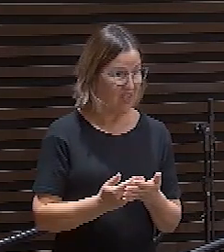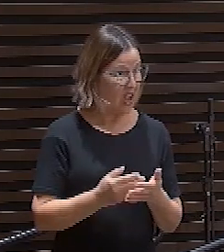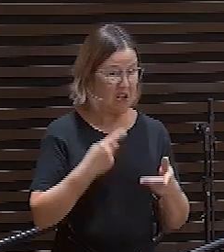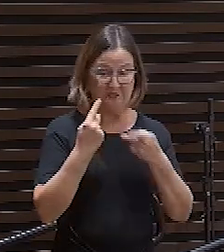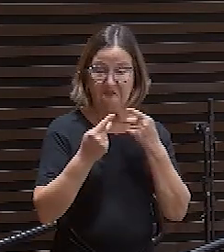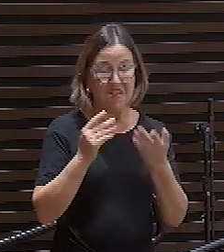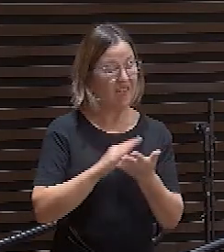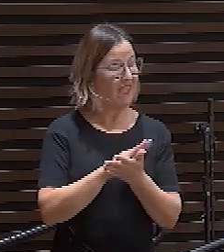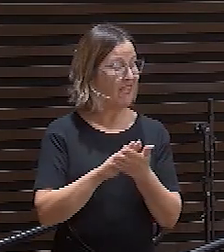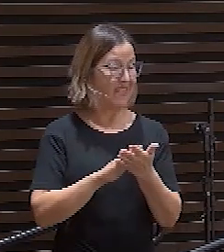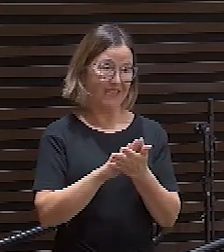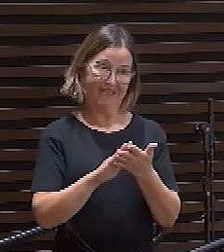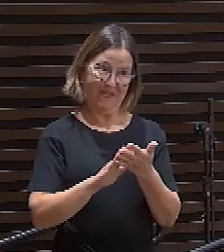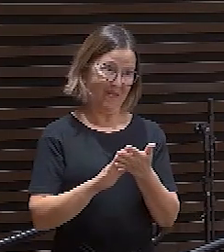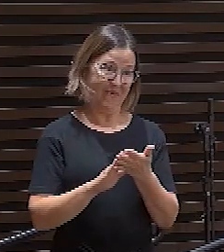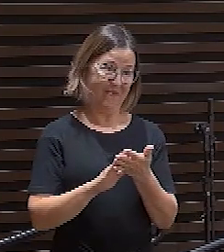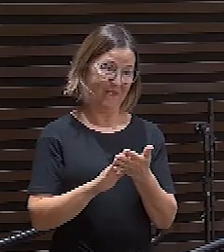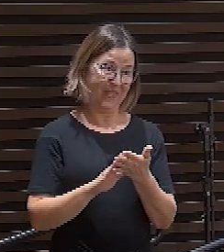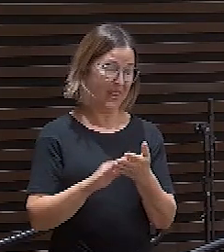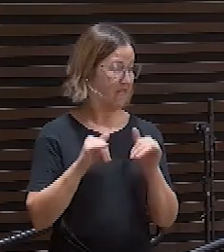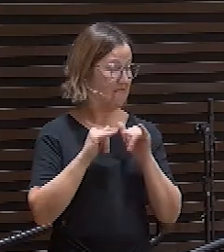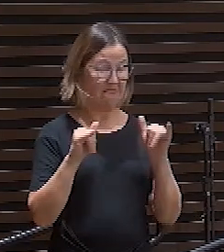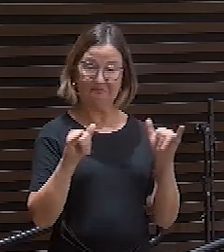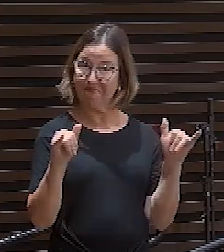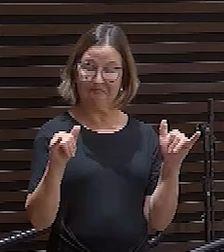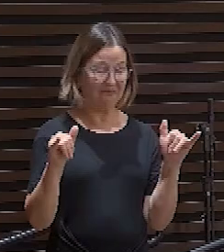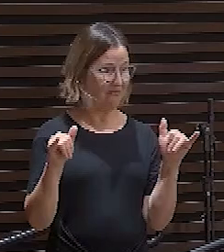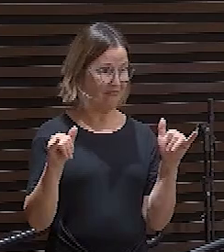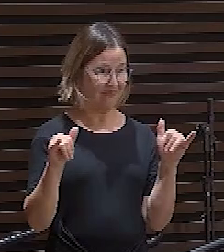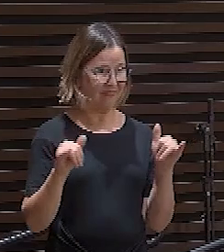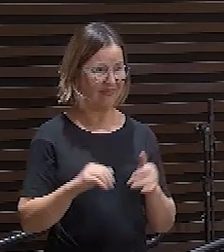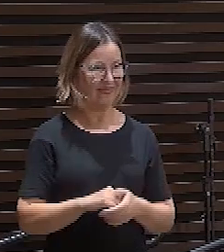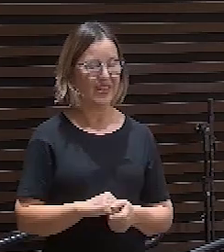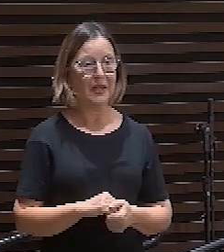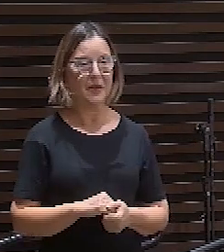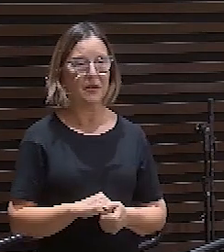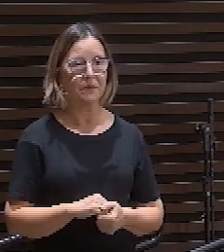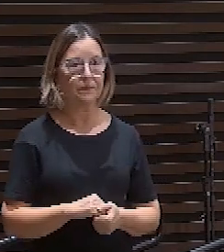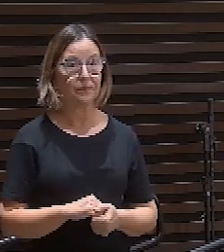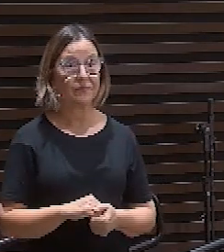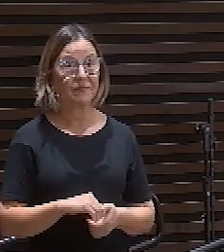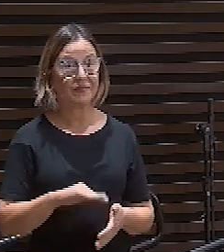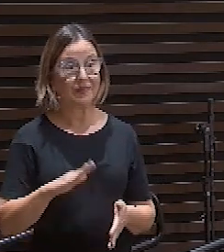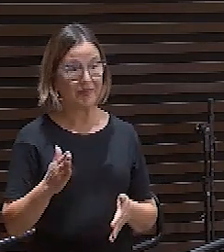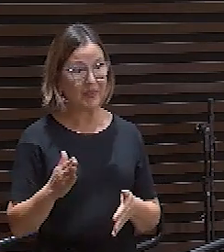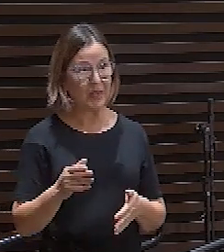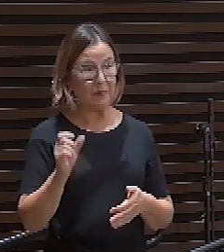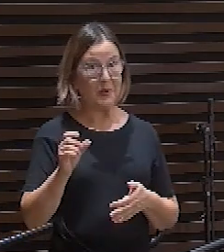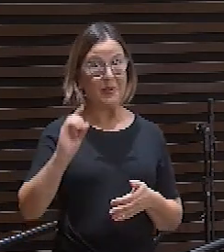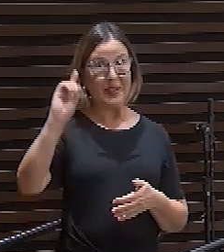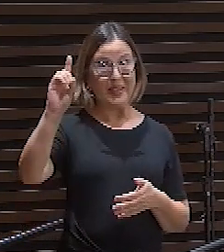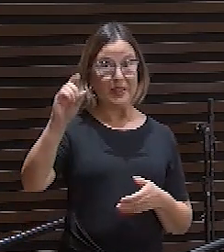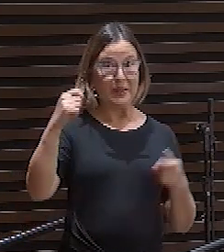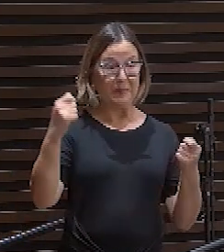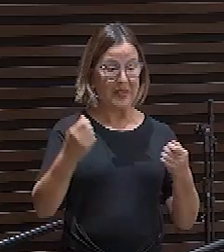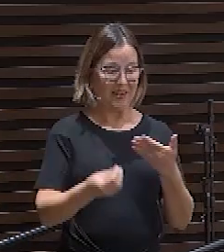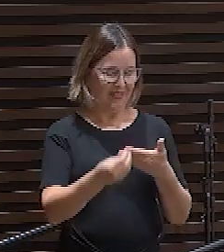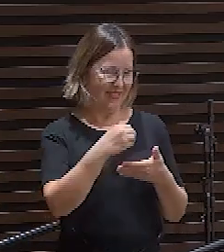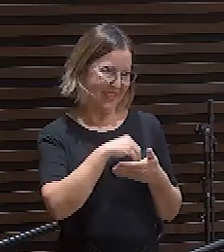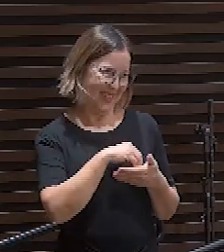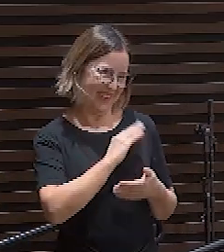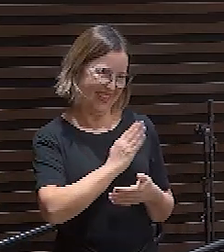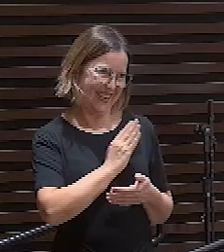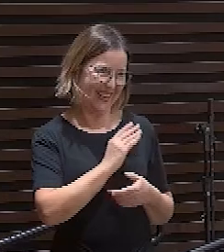Não dá para fazer isso, gente. Não dá. Então, primeiro a palavra tem que estar no meu coração.